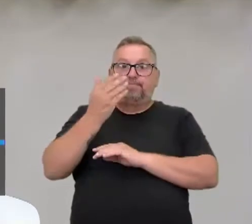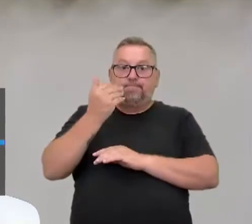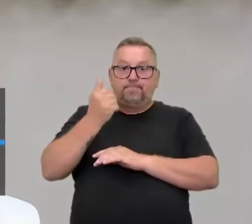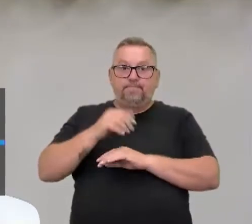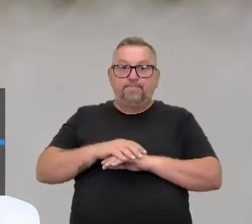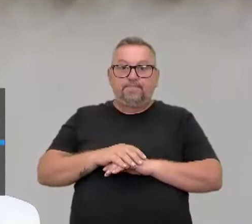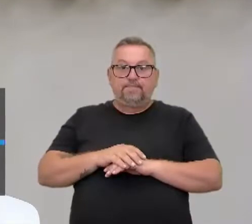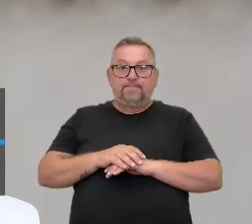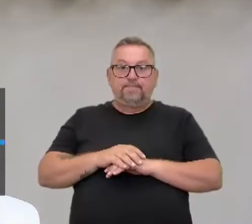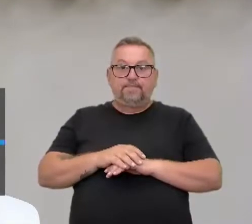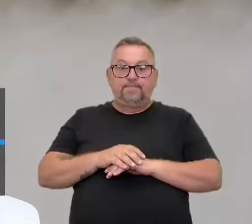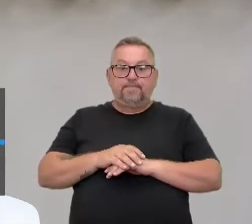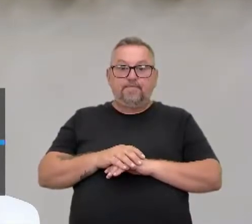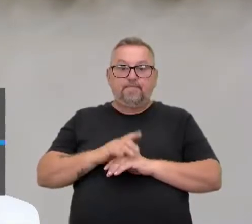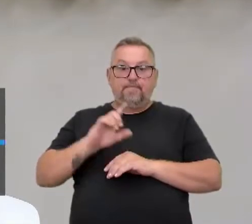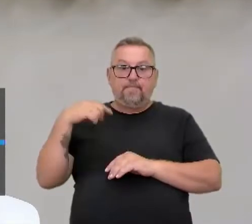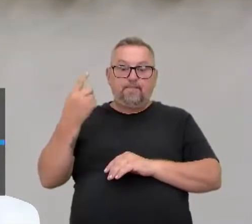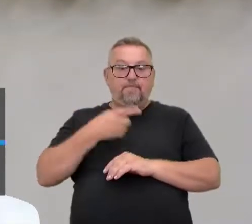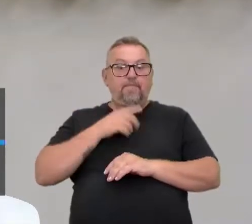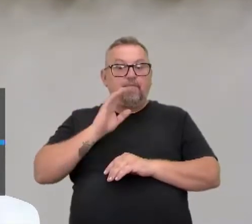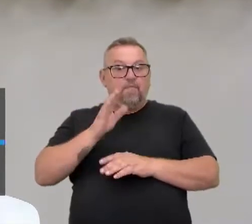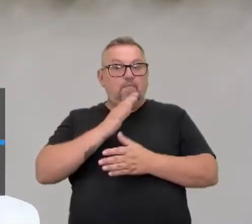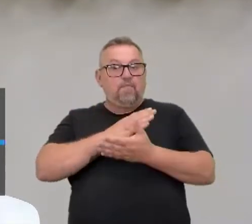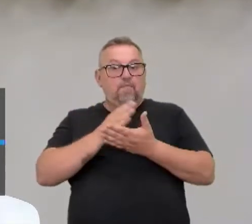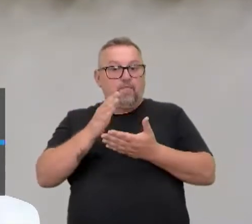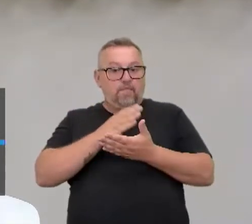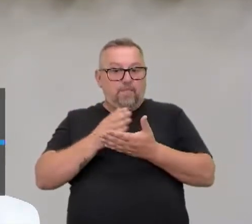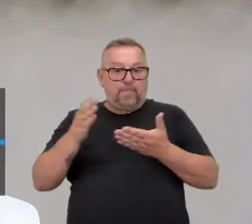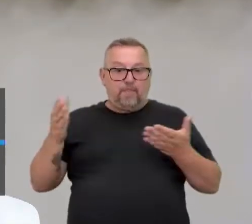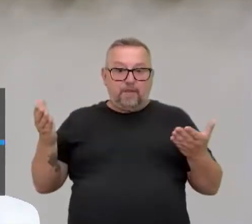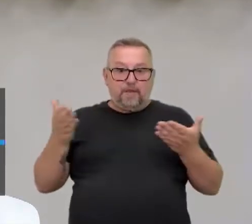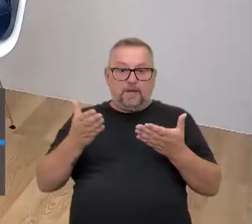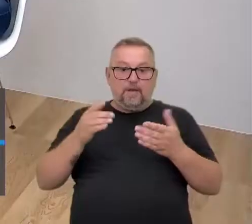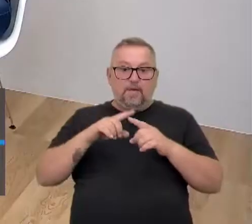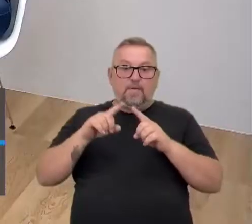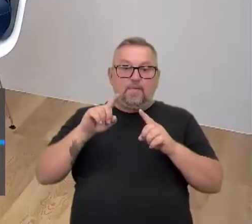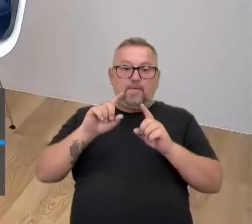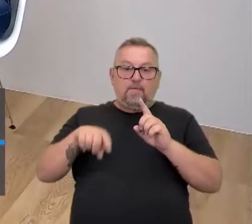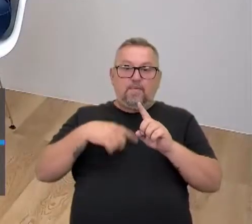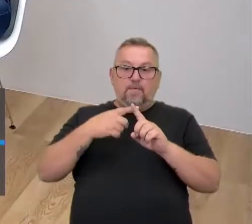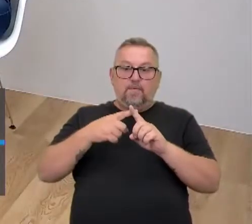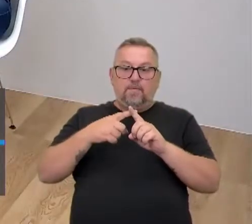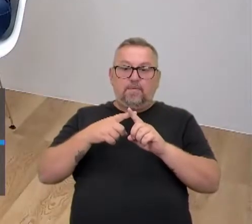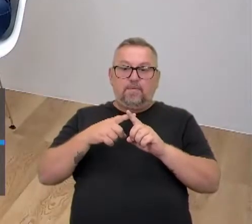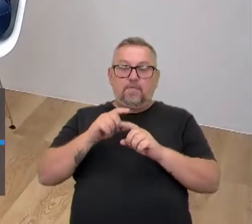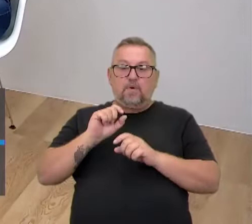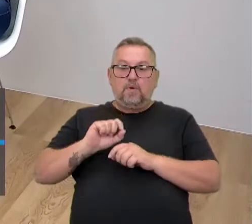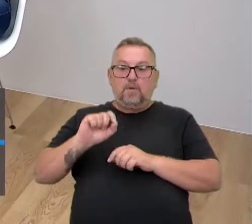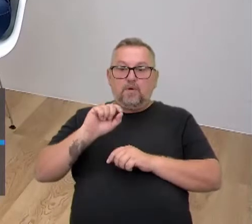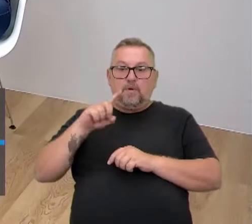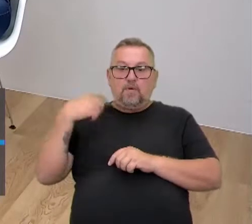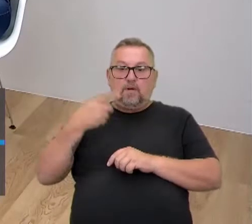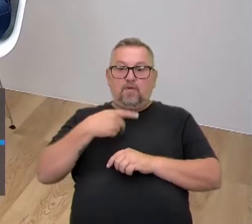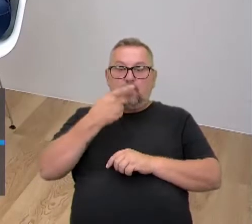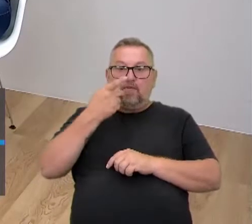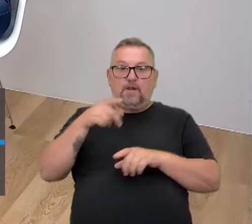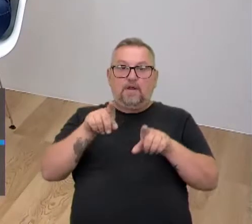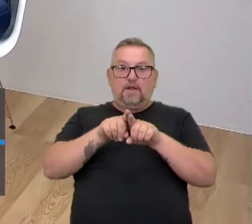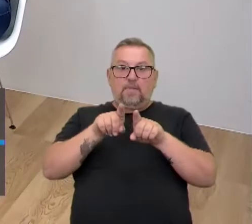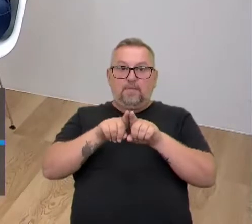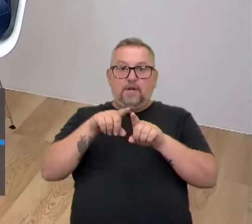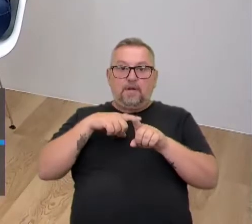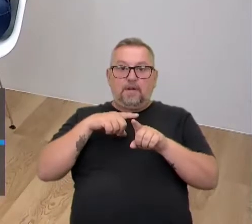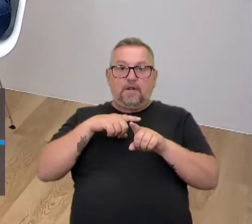alimentação. E aí, né, a gente já começa, Guerreiro, agora, né, partindo um pouquinho mais para o seu lado, quando a gente fala aí das questões